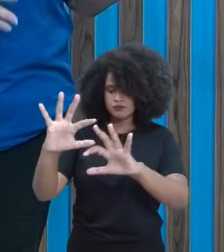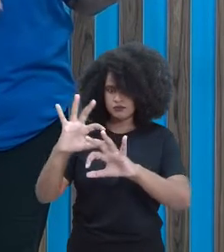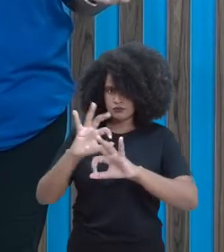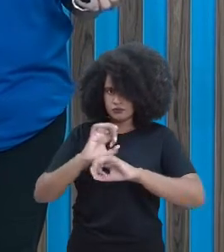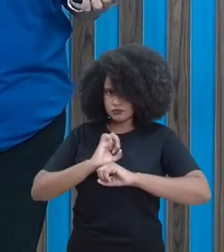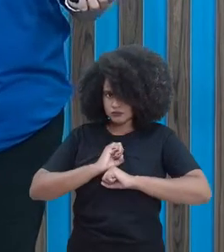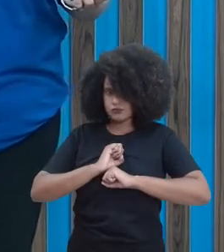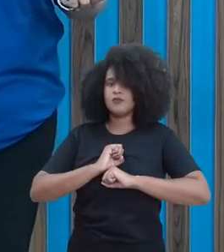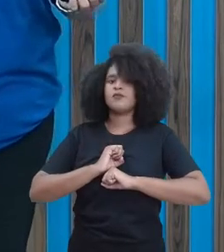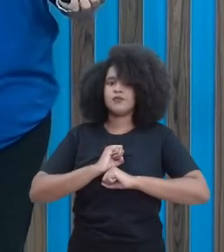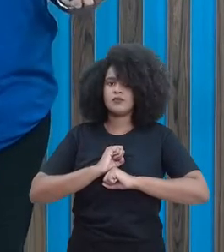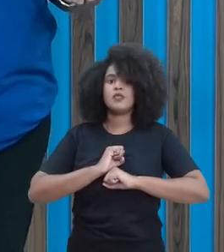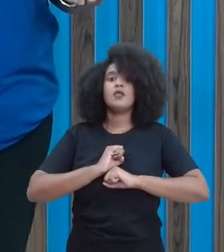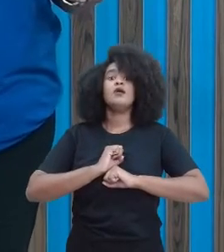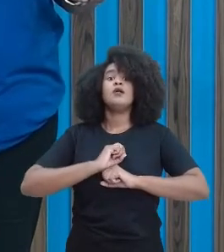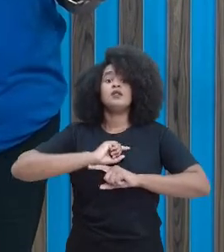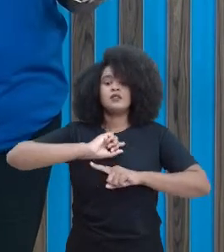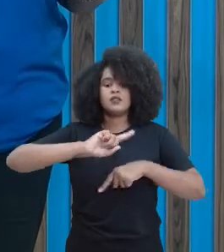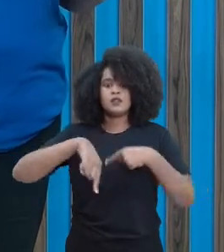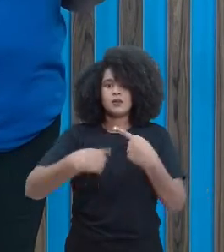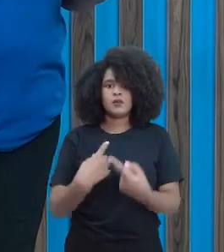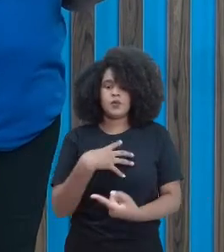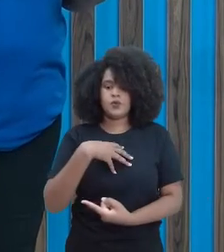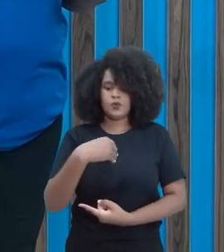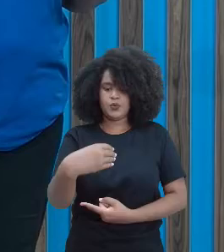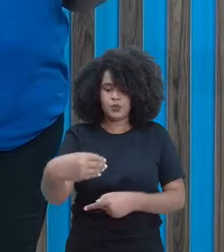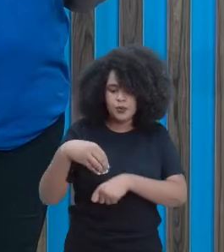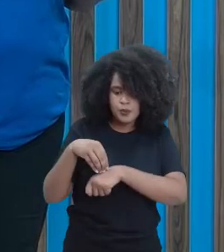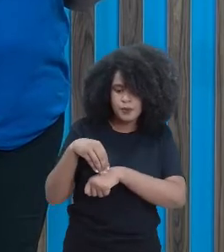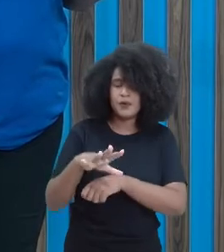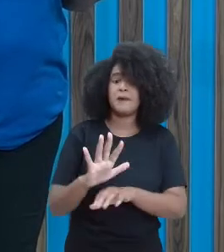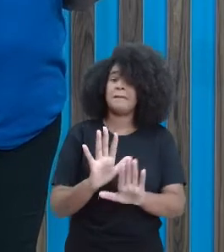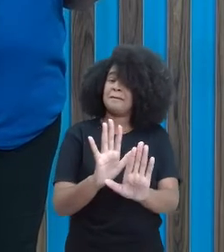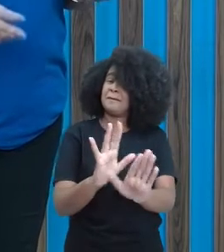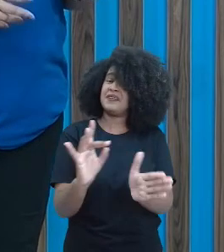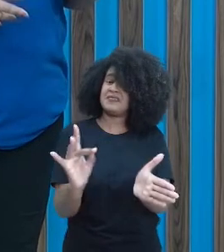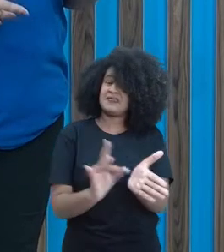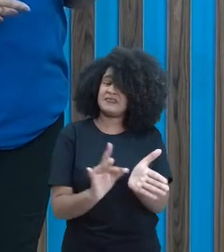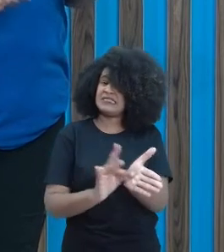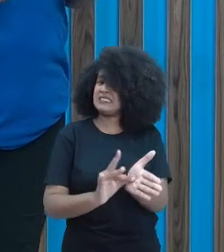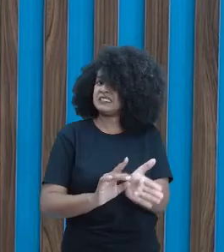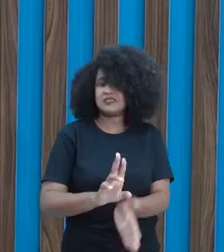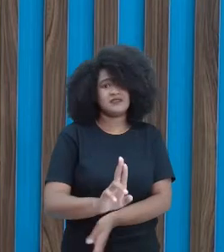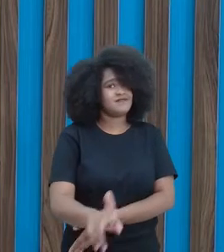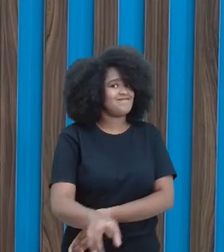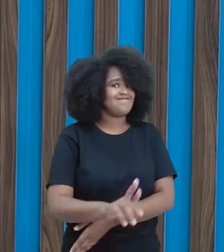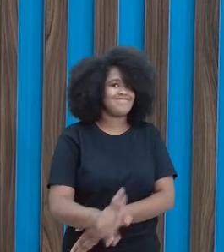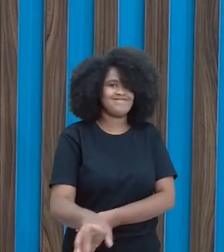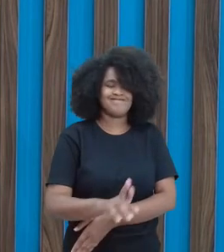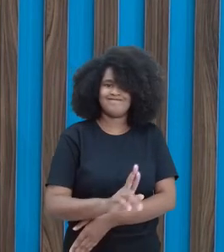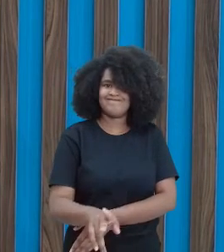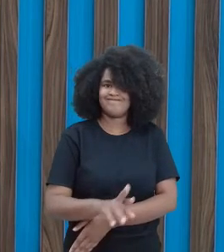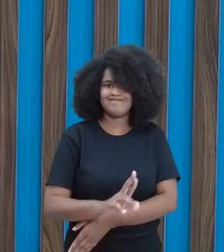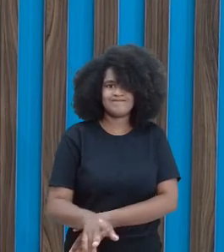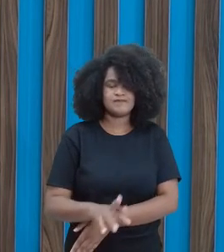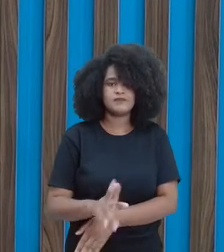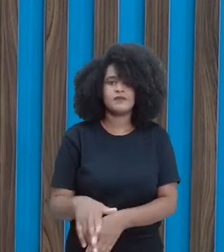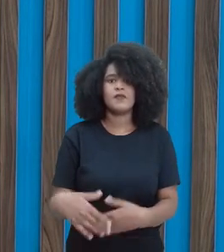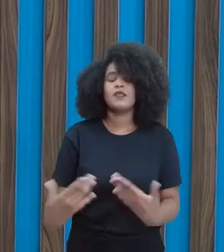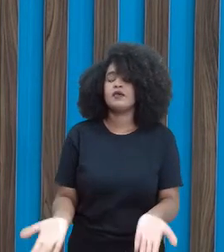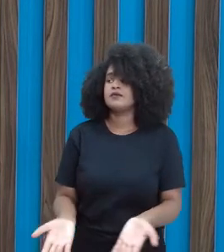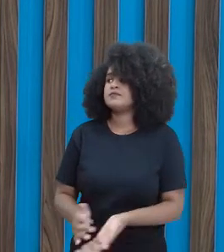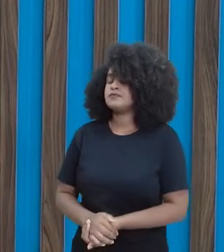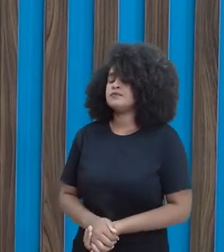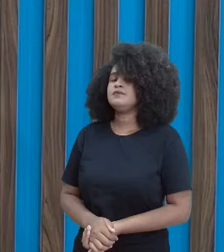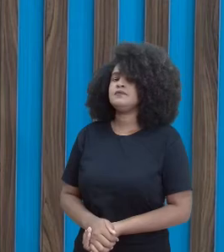dele, e aí ele passaria para frente. Mas isso aí não é correto dizer, né, professora? Se a gente pensar em